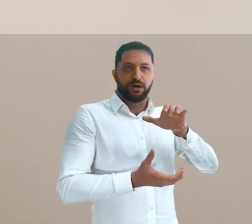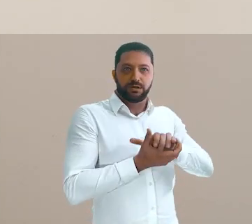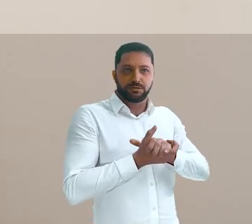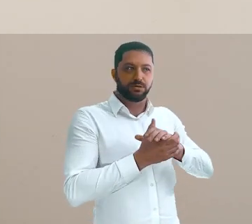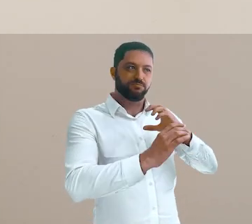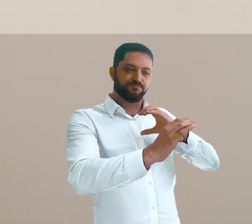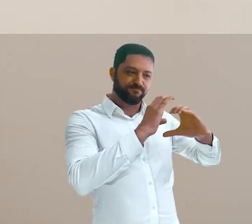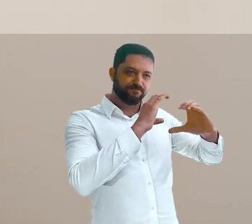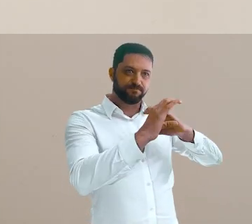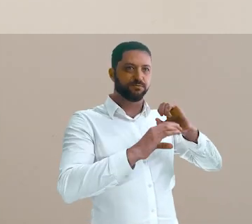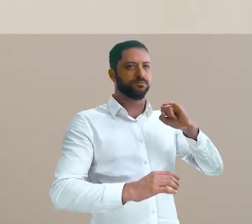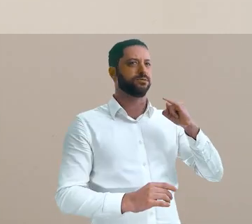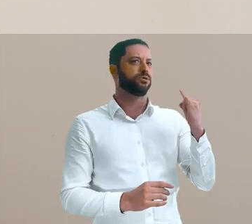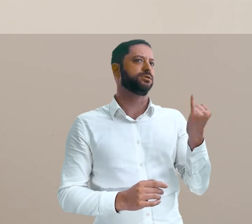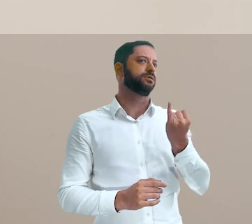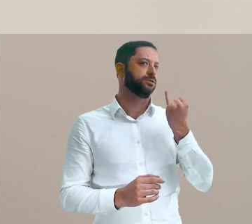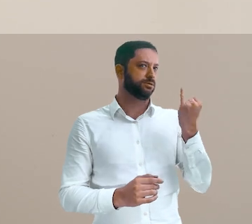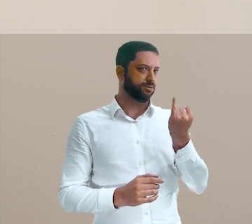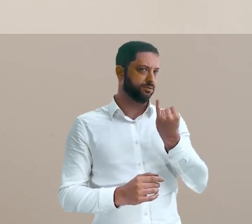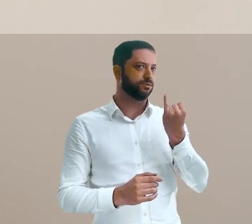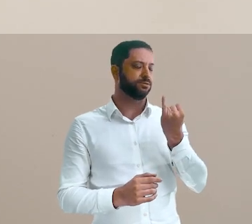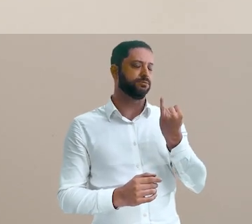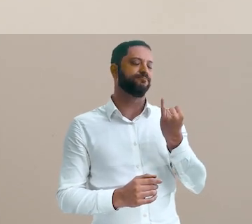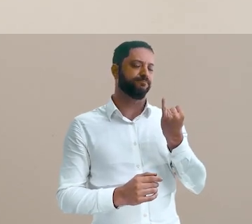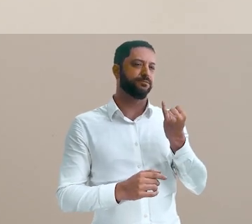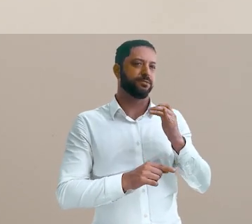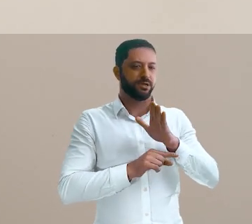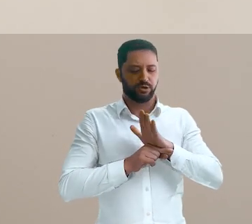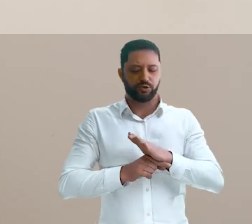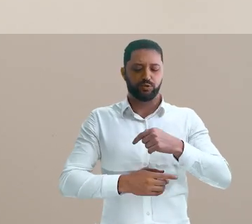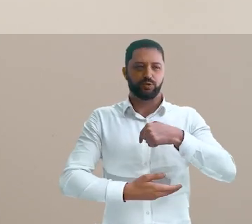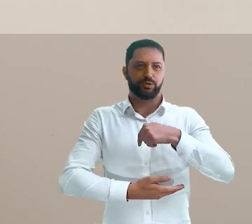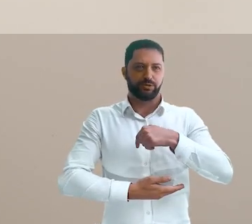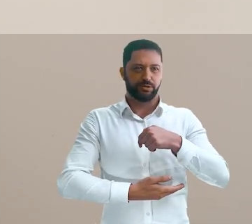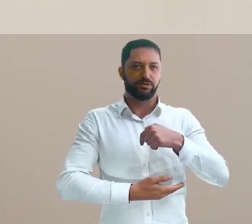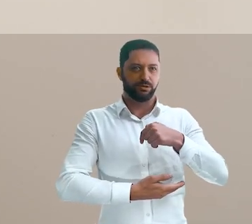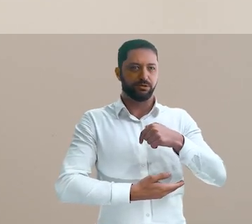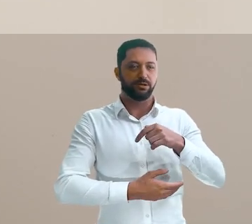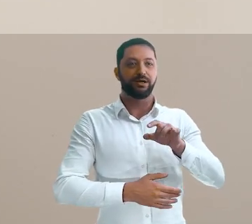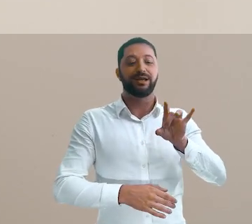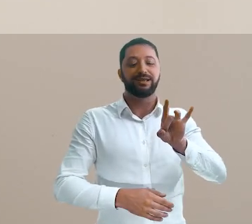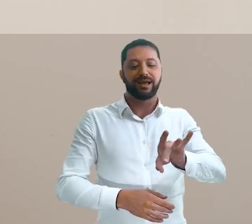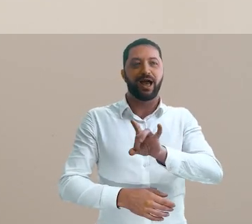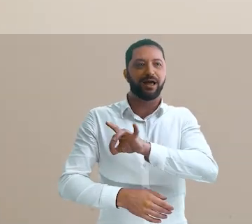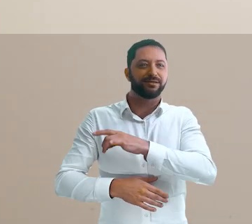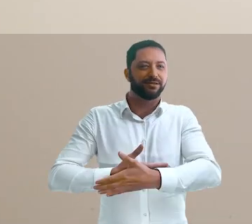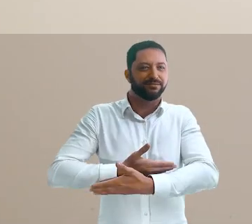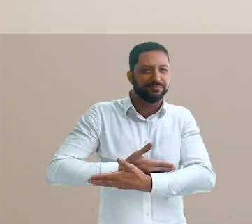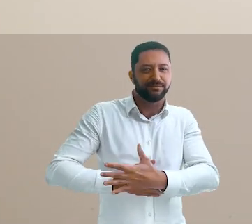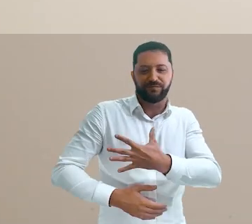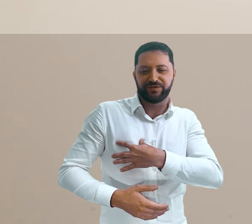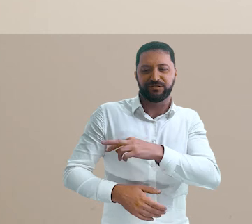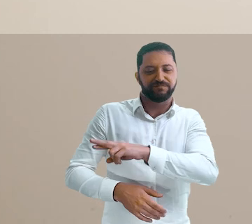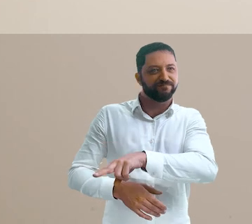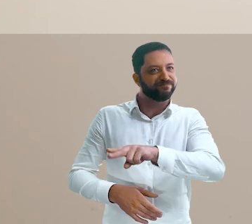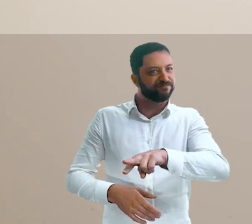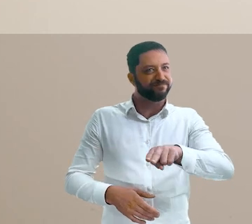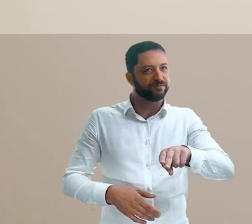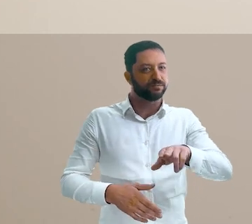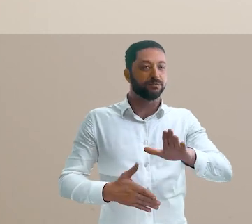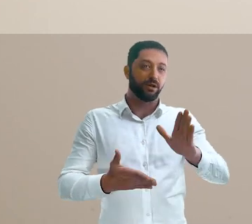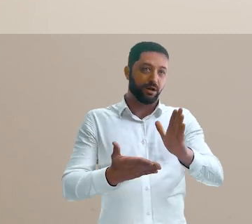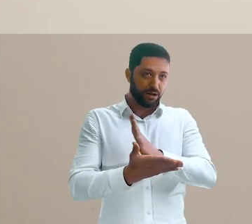respeito do casal vai fazer a diferença na criança. Cada criança tem sua